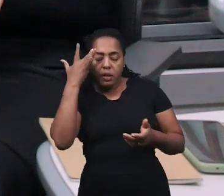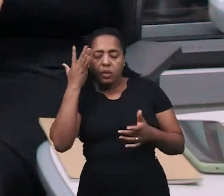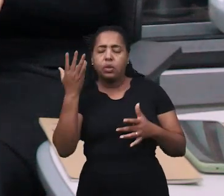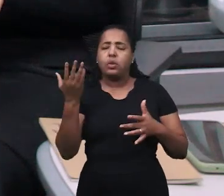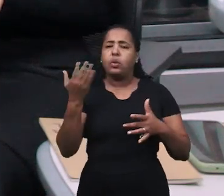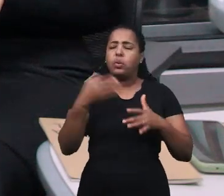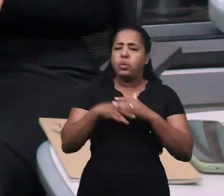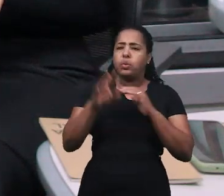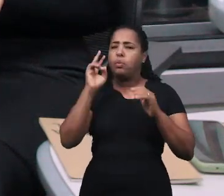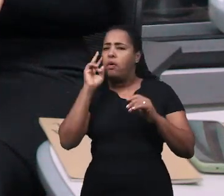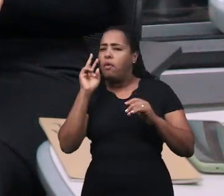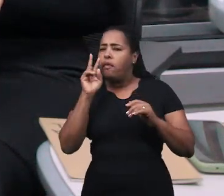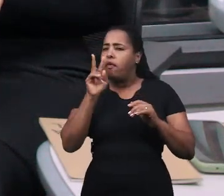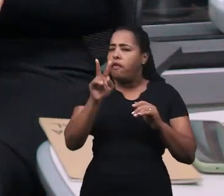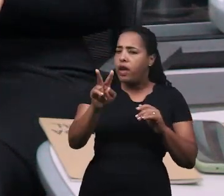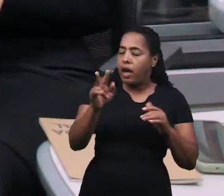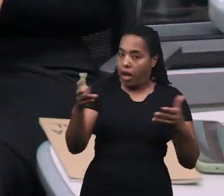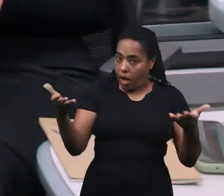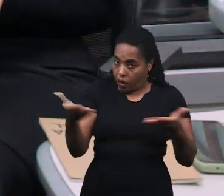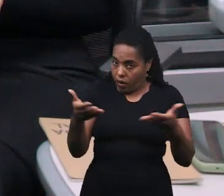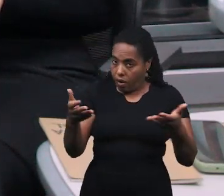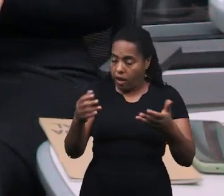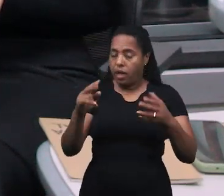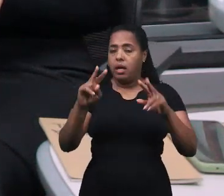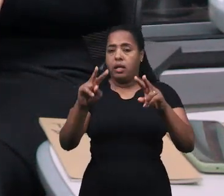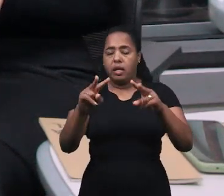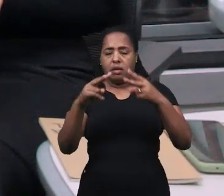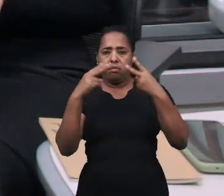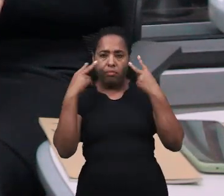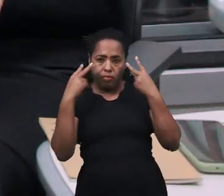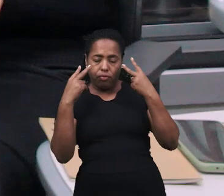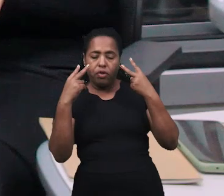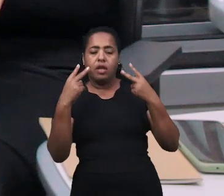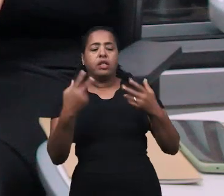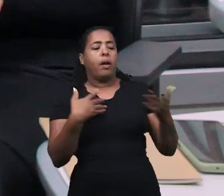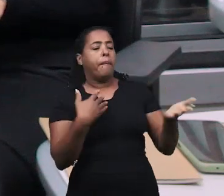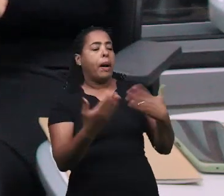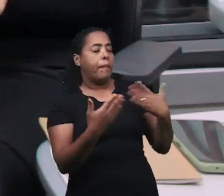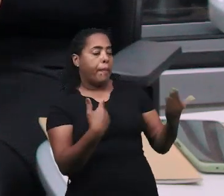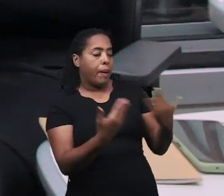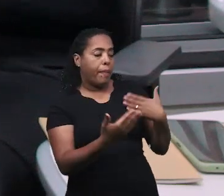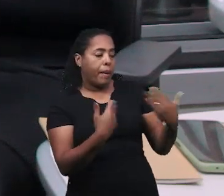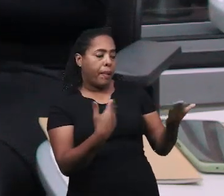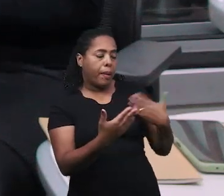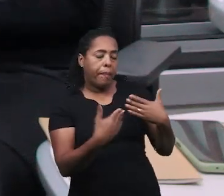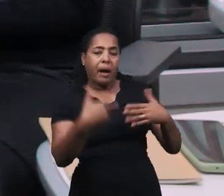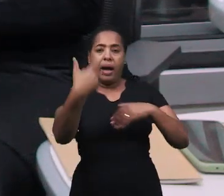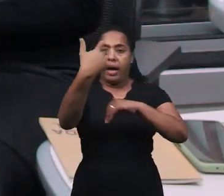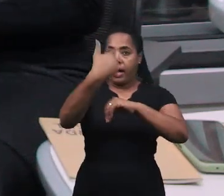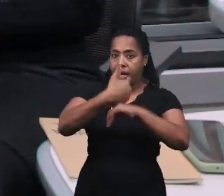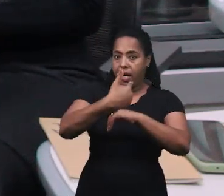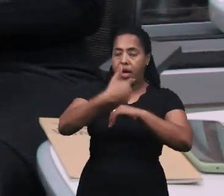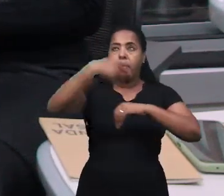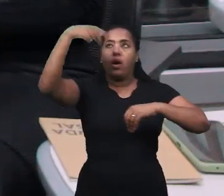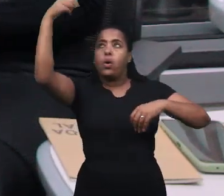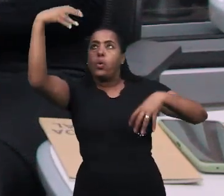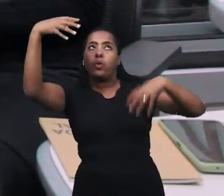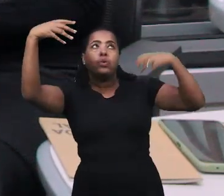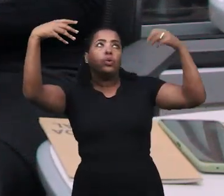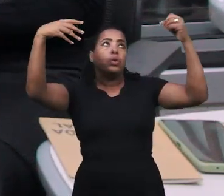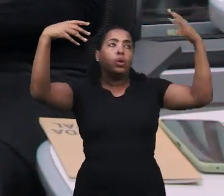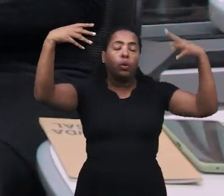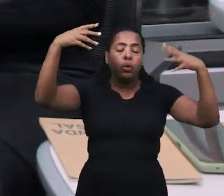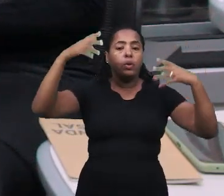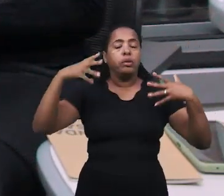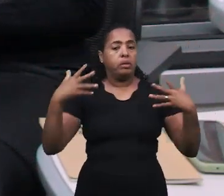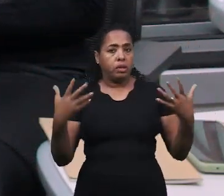pessoas costumam ver isso que estão vendo agora. A gente está no ar, a gente está conversando aqui, há câmeras, iluminação,